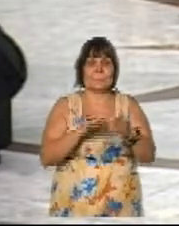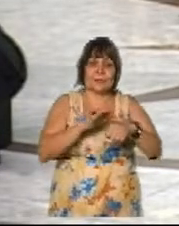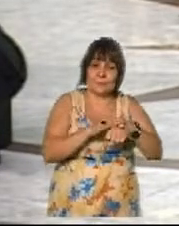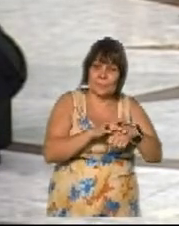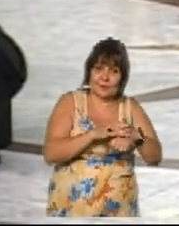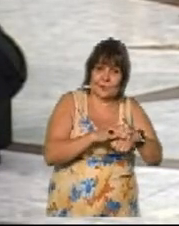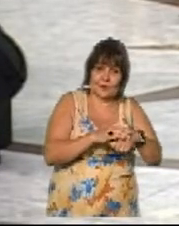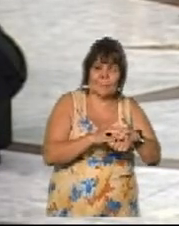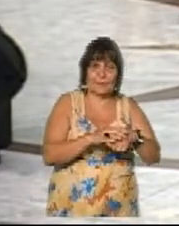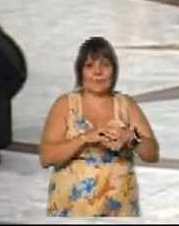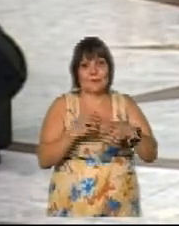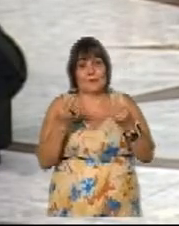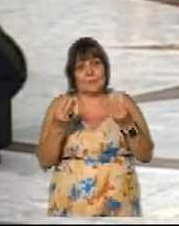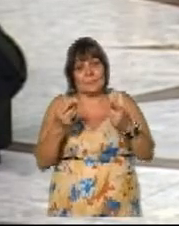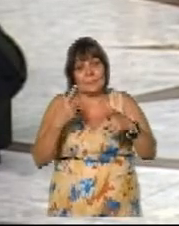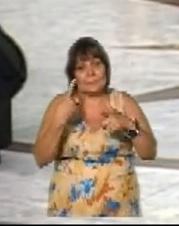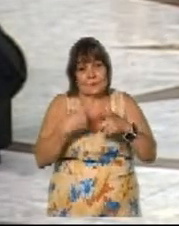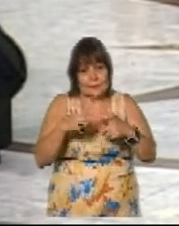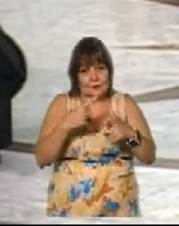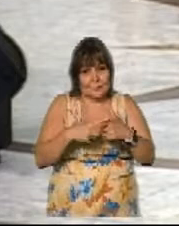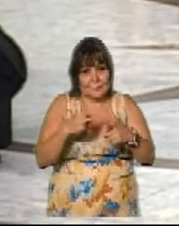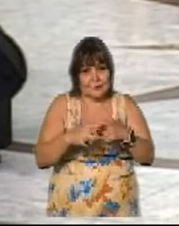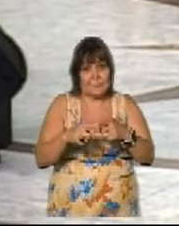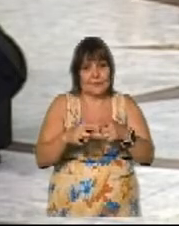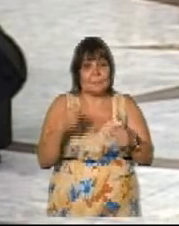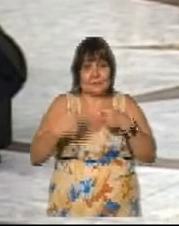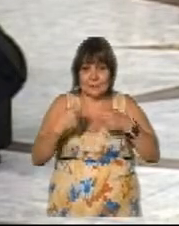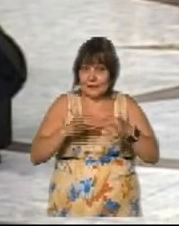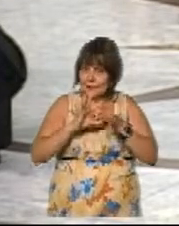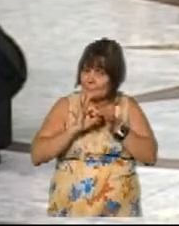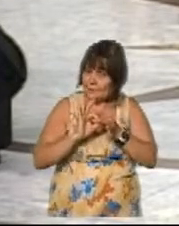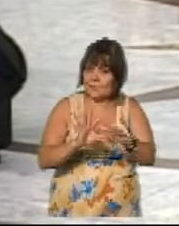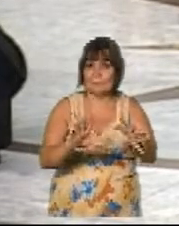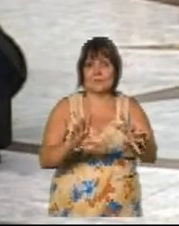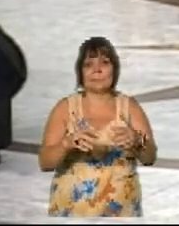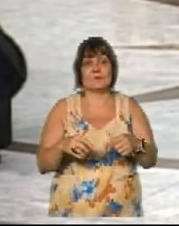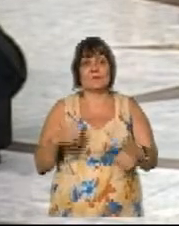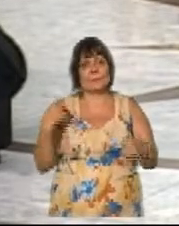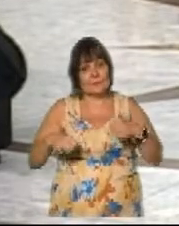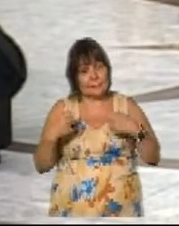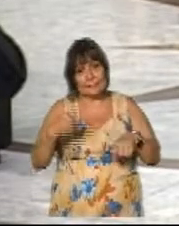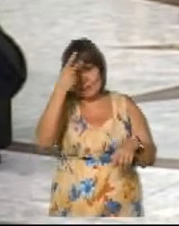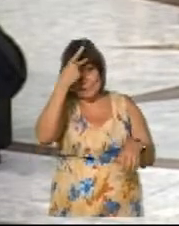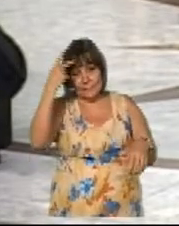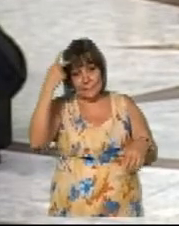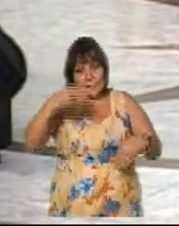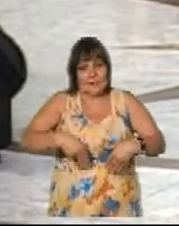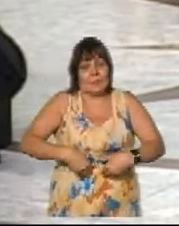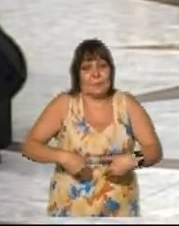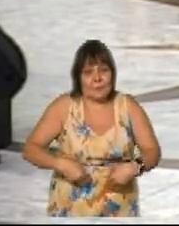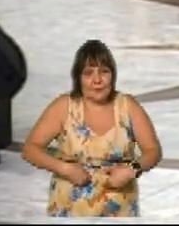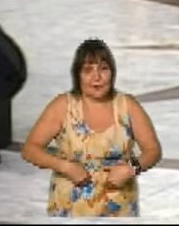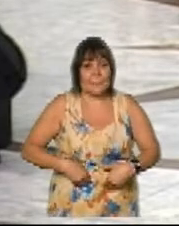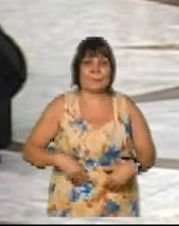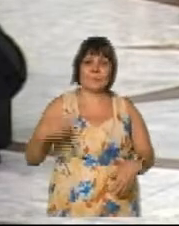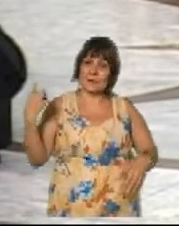outros oprimidos em busca de libertação, outros famintos em busca de alimento, outros